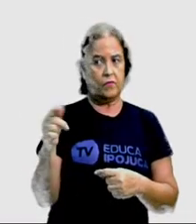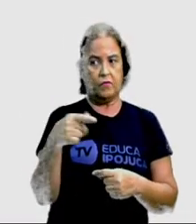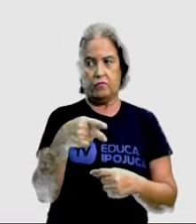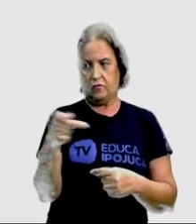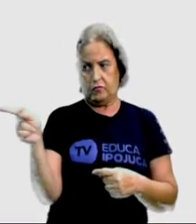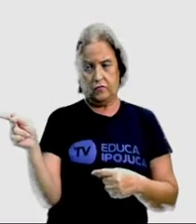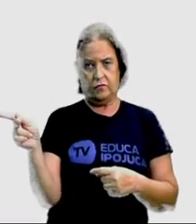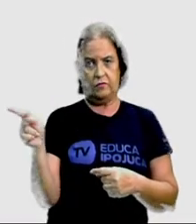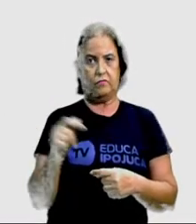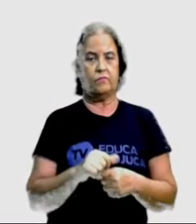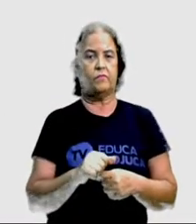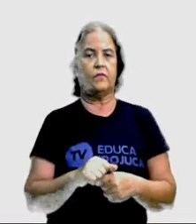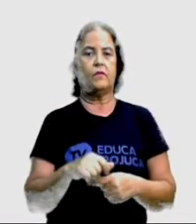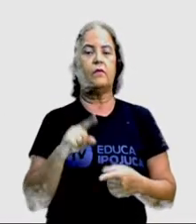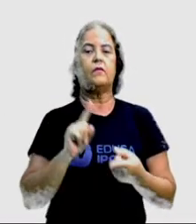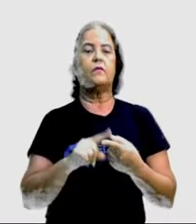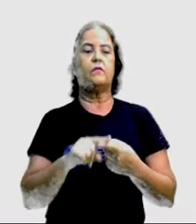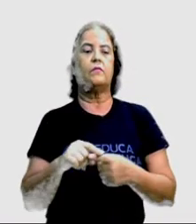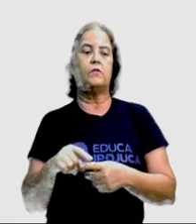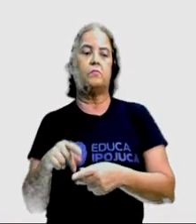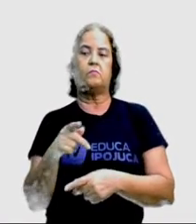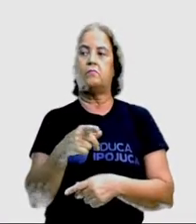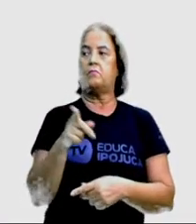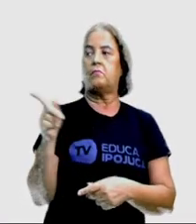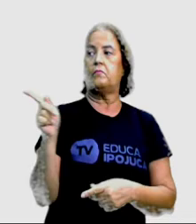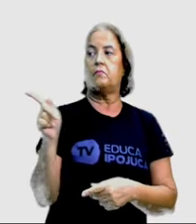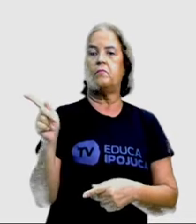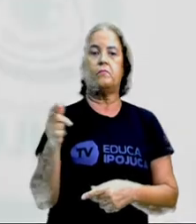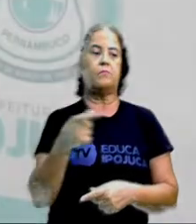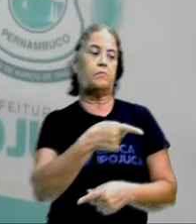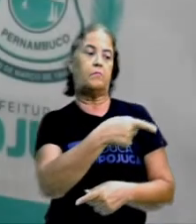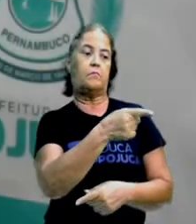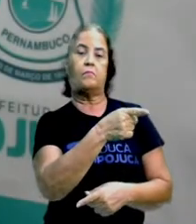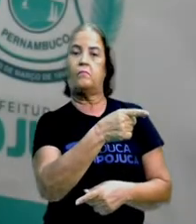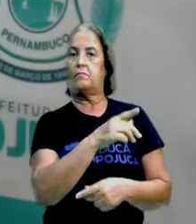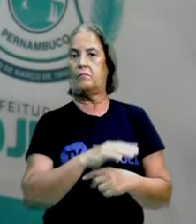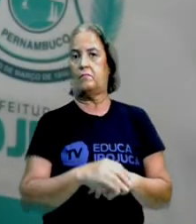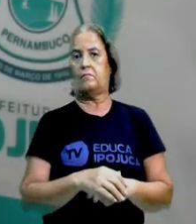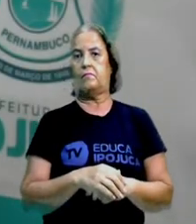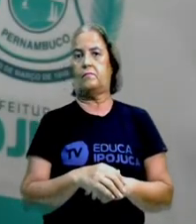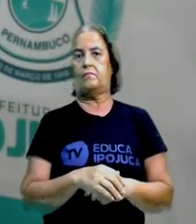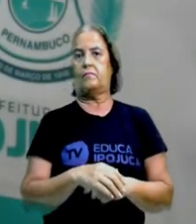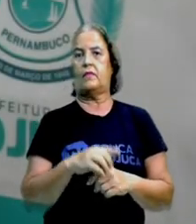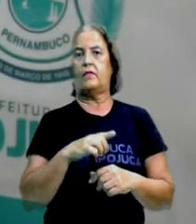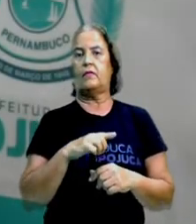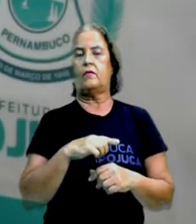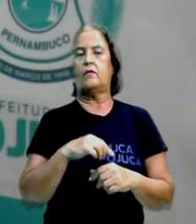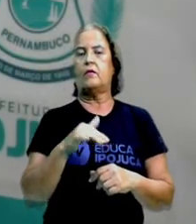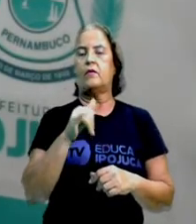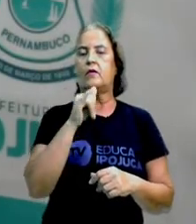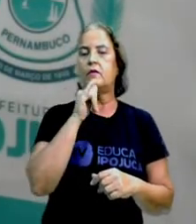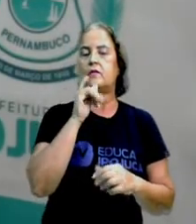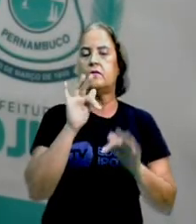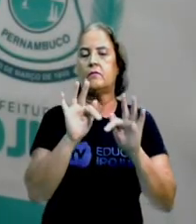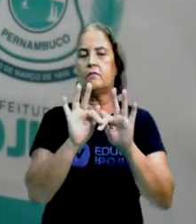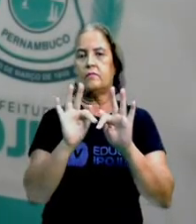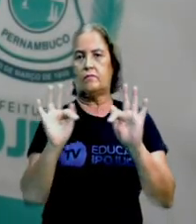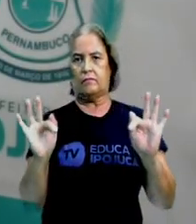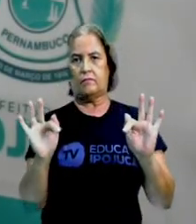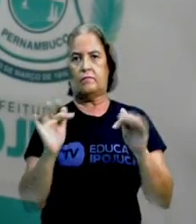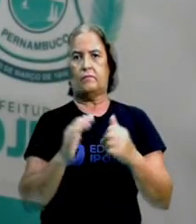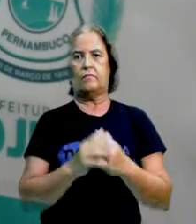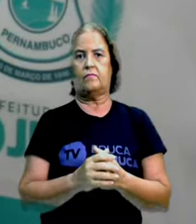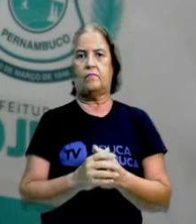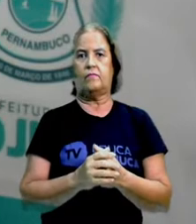também deles e delas. Vamos agora para alguns exemplos em frases, tá bom? Então, eu tenho